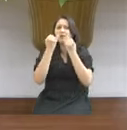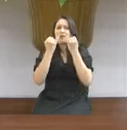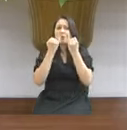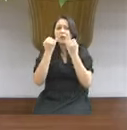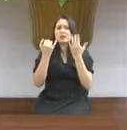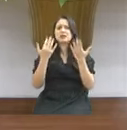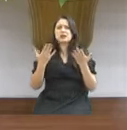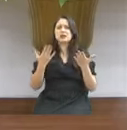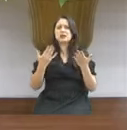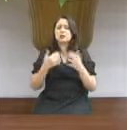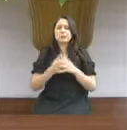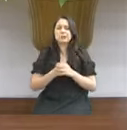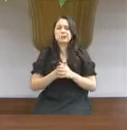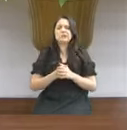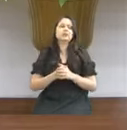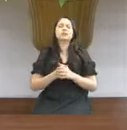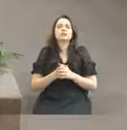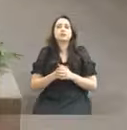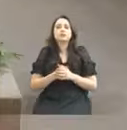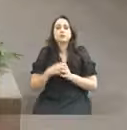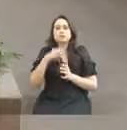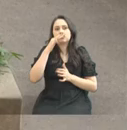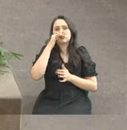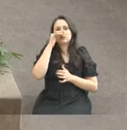Pastor Paulo, faz vergonha.